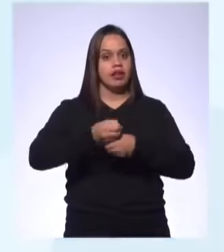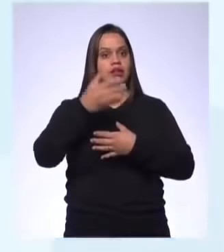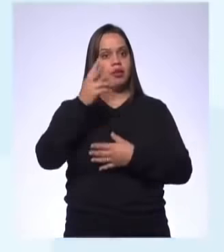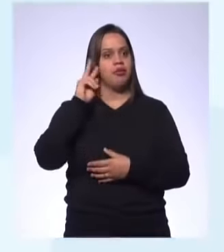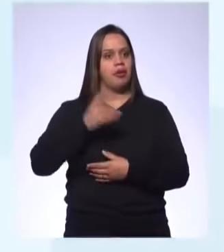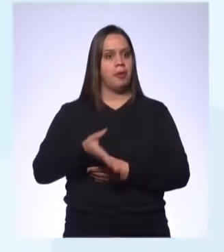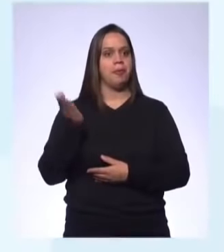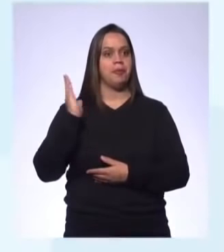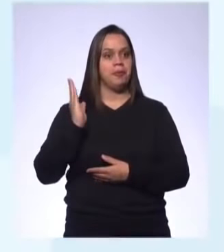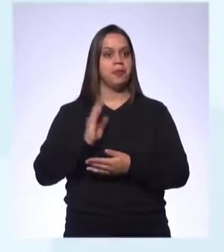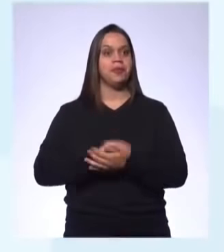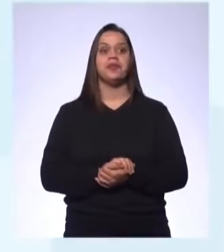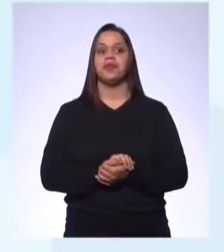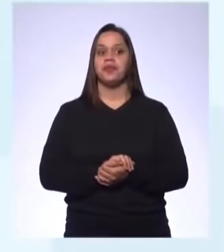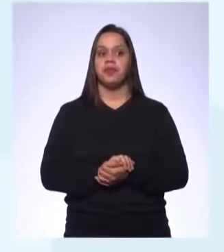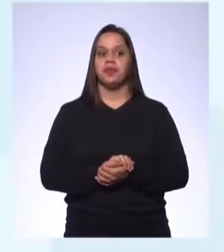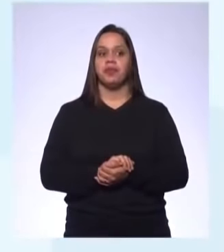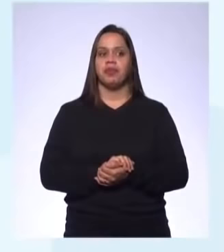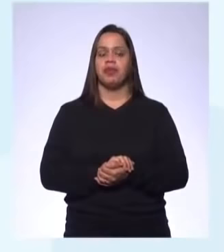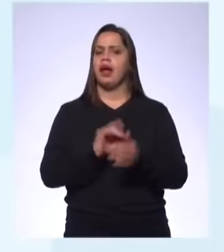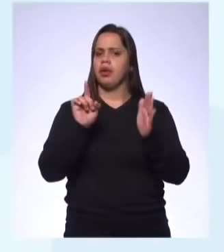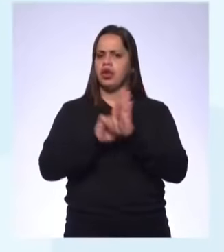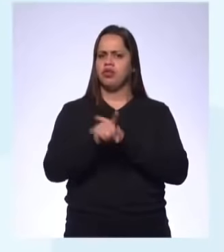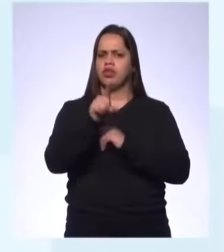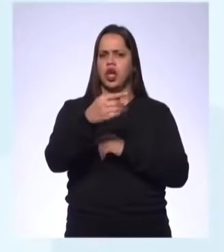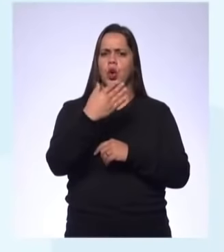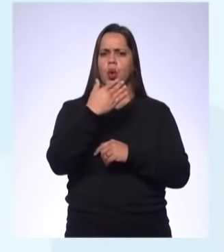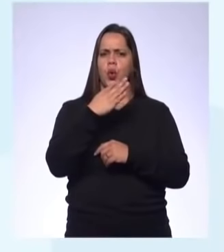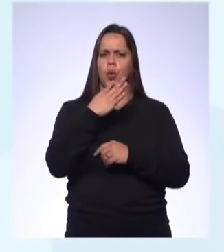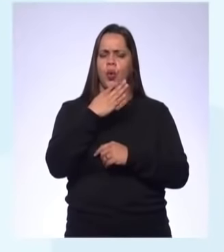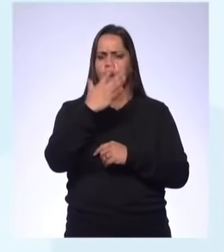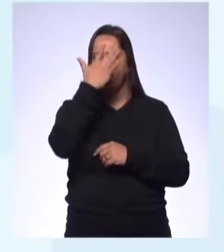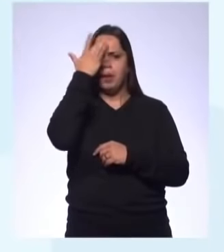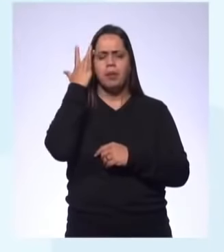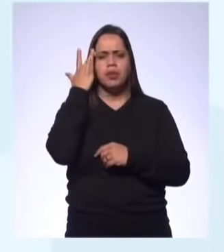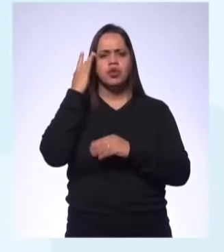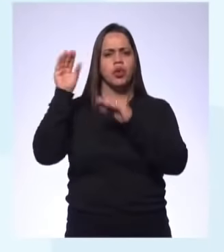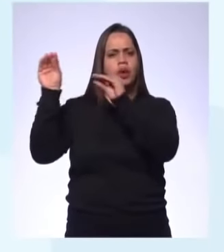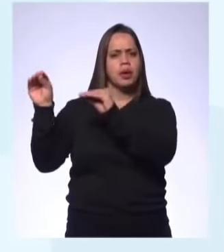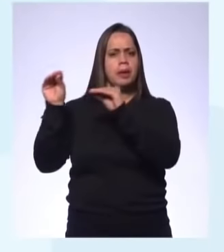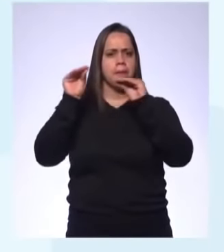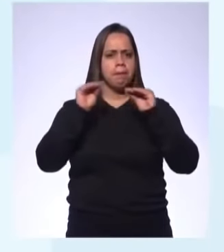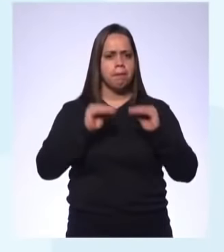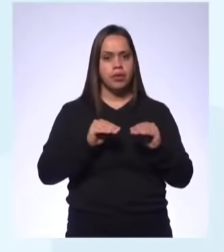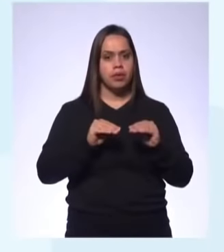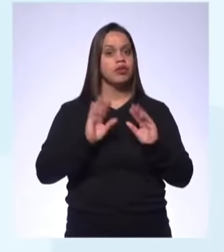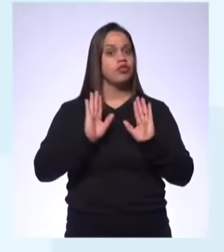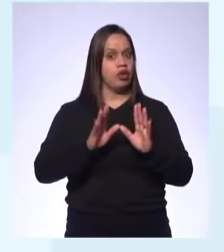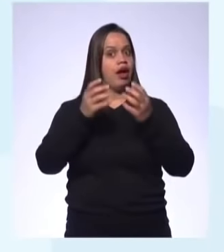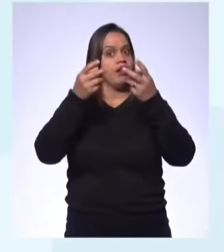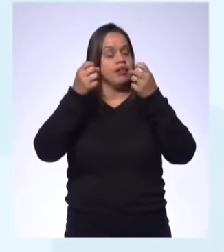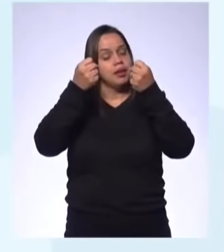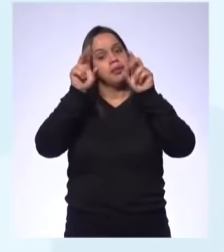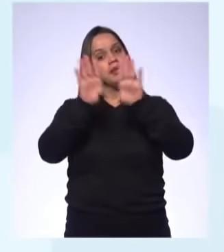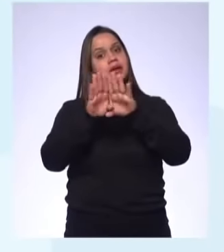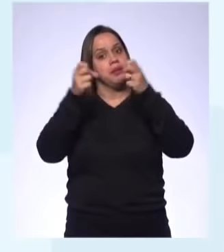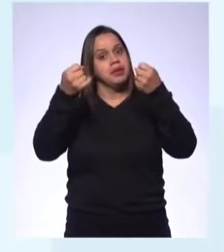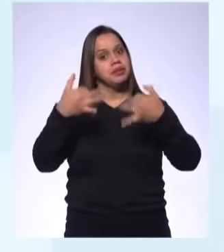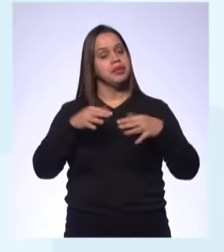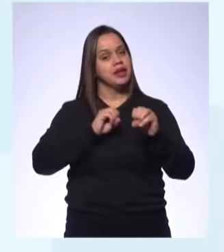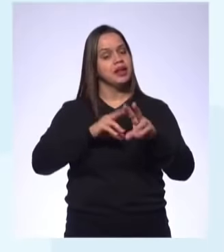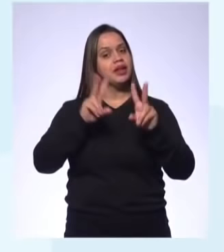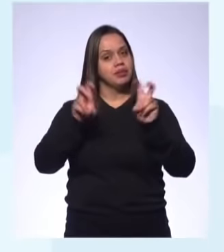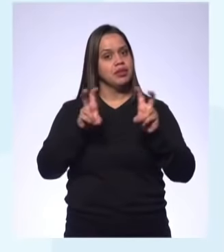vocês. Olha lá, sexto ano. Você conhece algum migrante? Falamos de migrante na aula passada, né, professor Carlos?